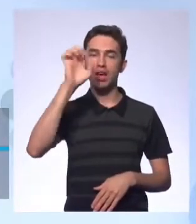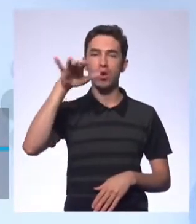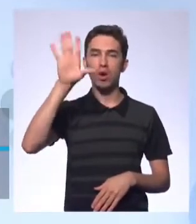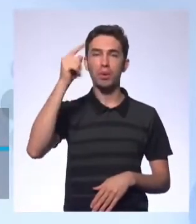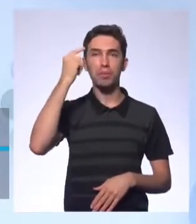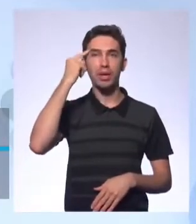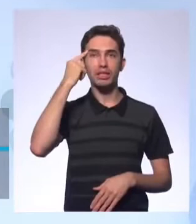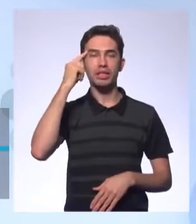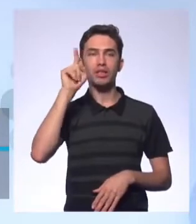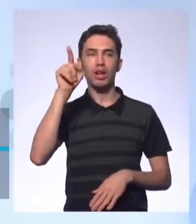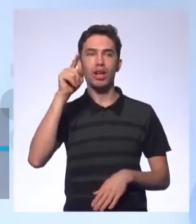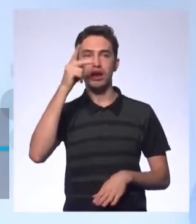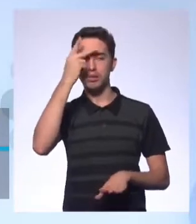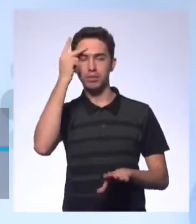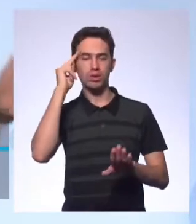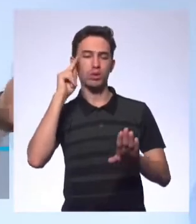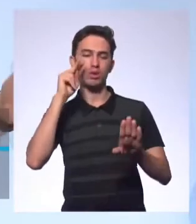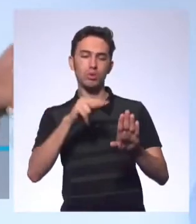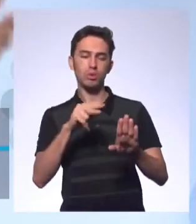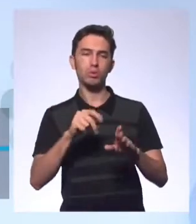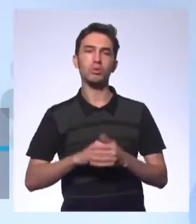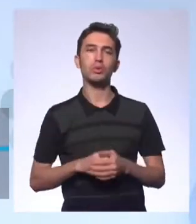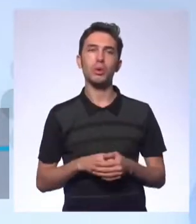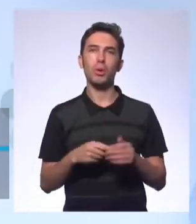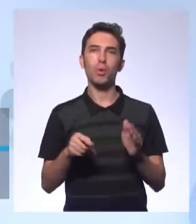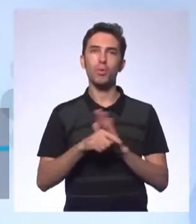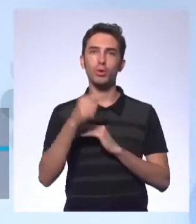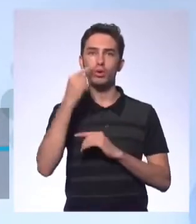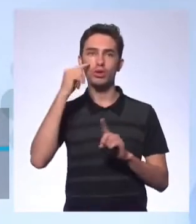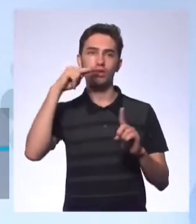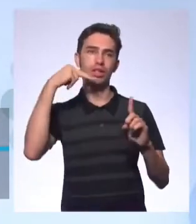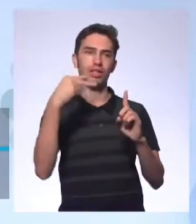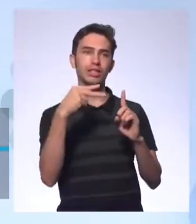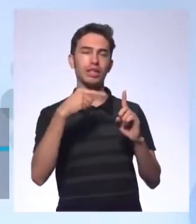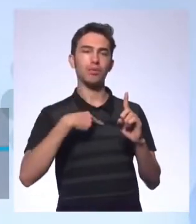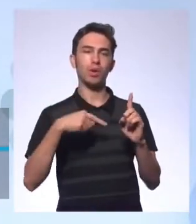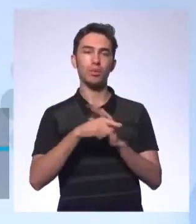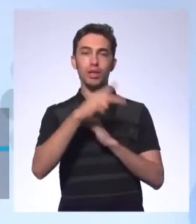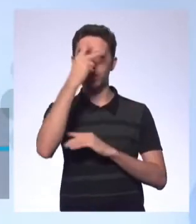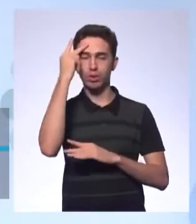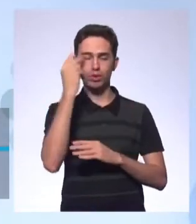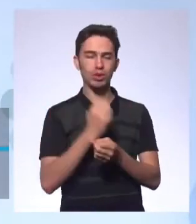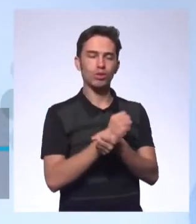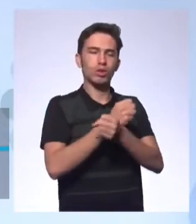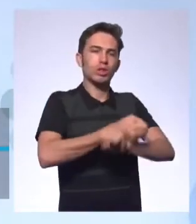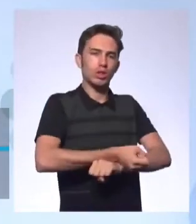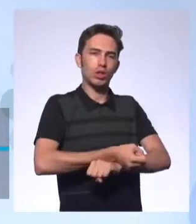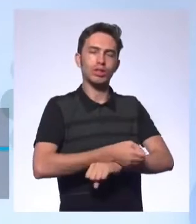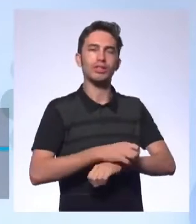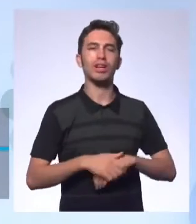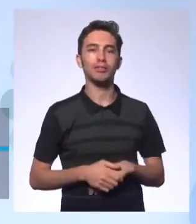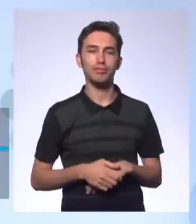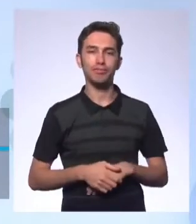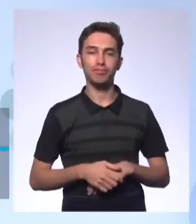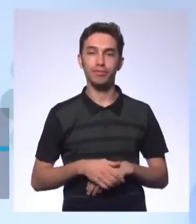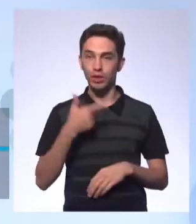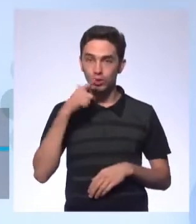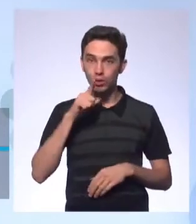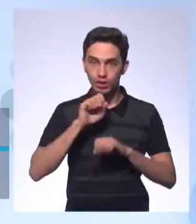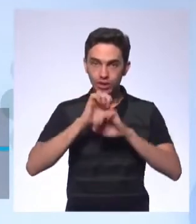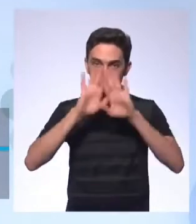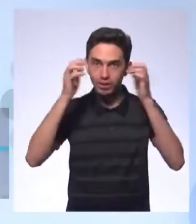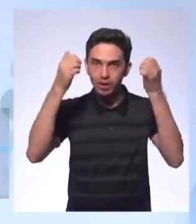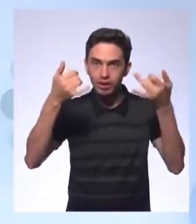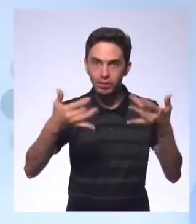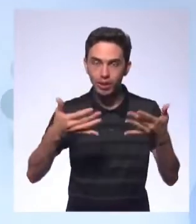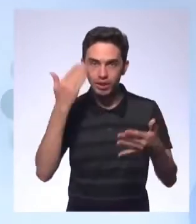de vista das pessoas que foram colonizadas e escravizadas. Ok? Deu para pegar aí a explicação? Vamos